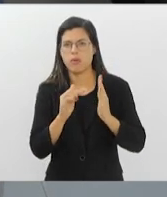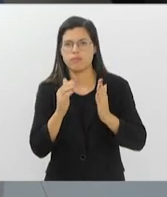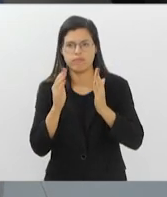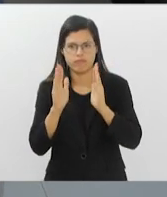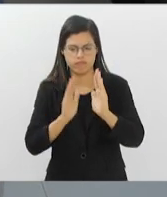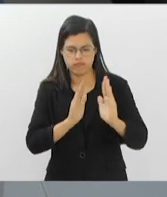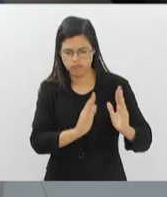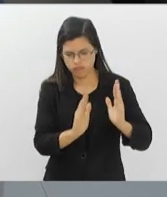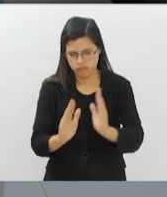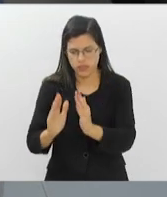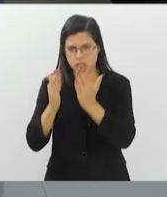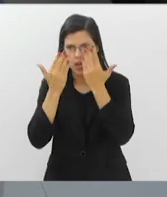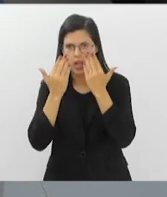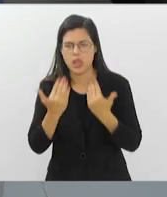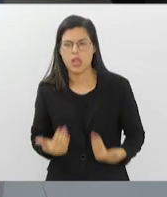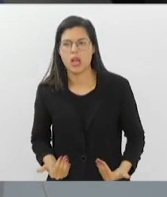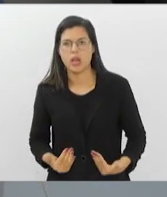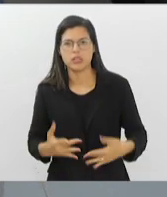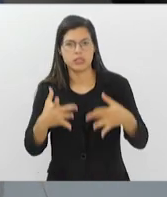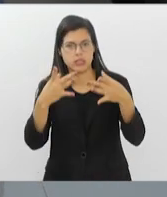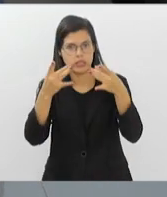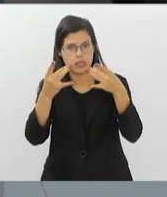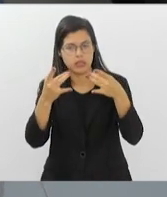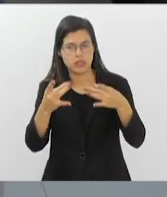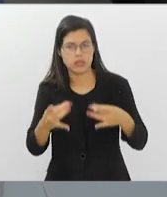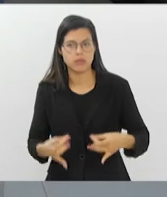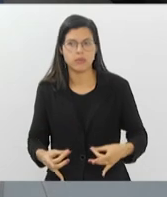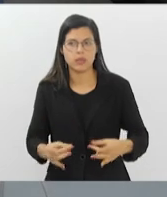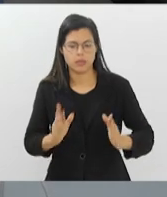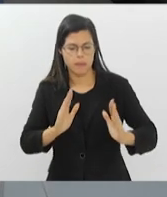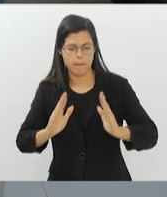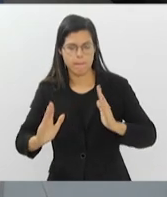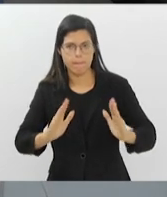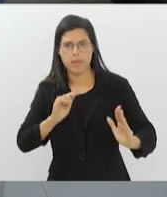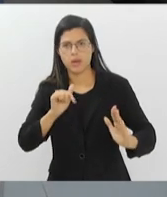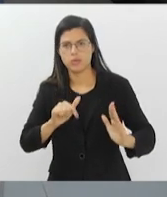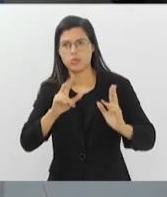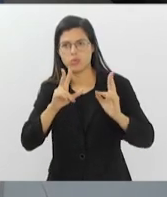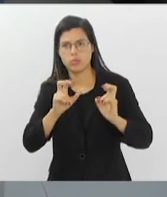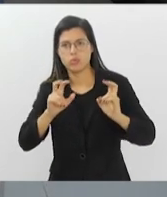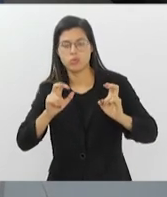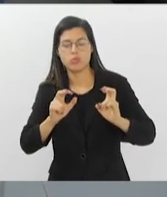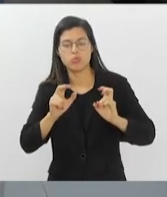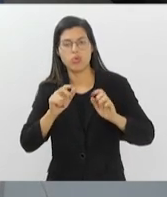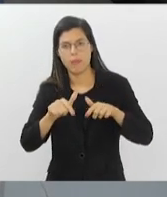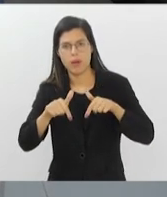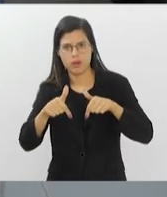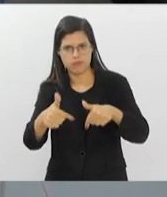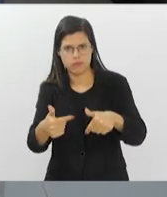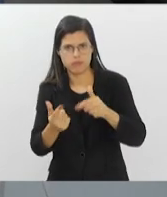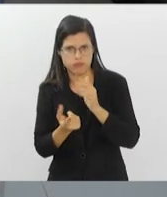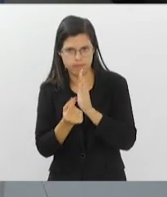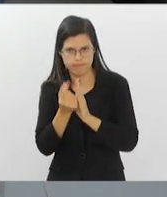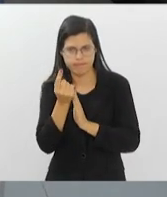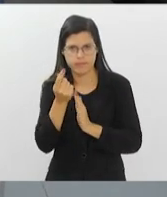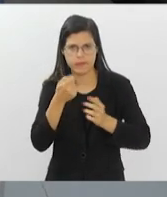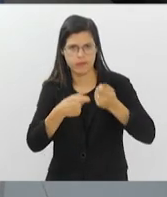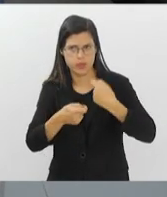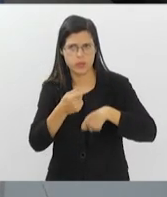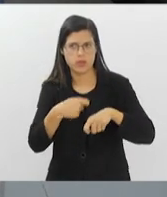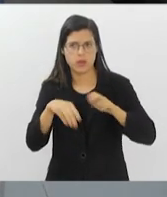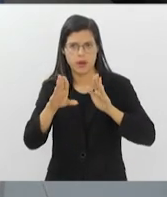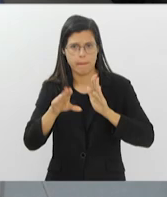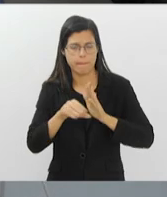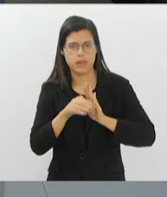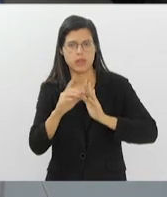análise, prazos e demais detalhamentos relativos aos processos de execução orçamentária e financeira de emendas